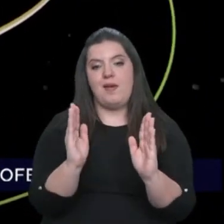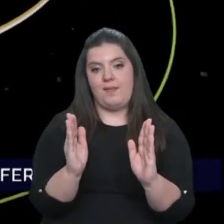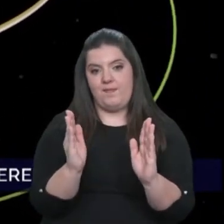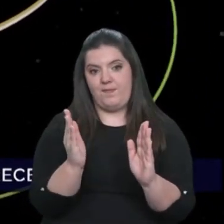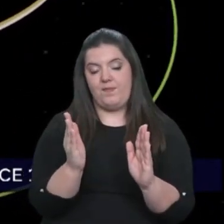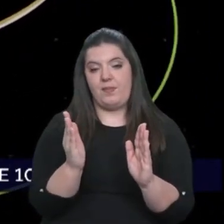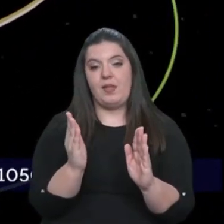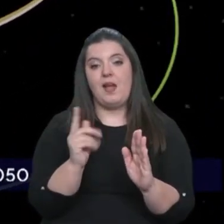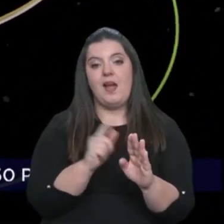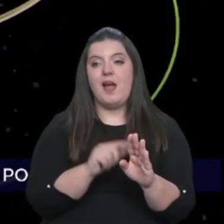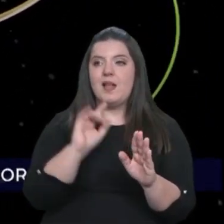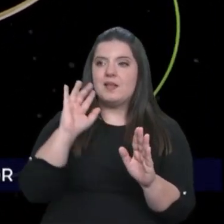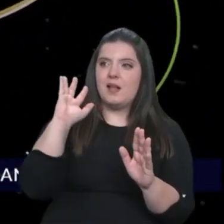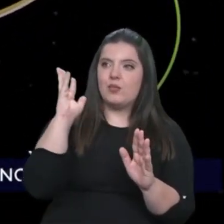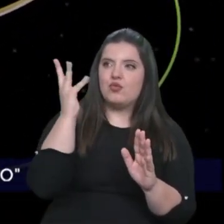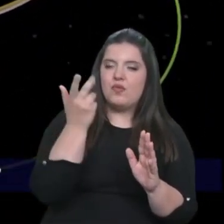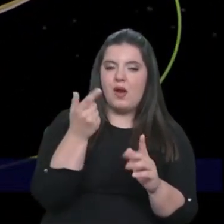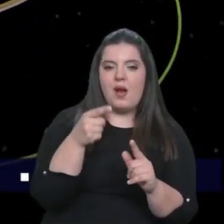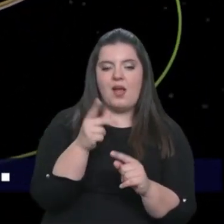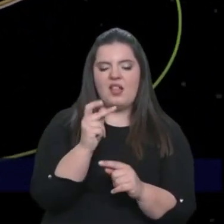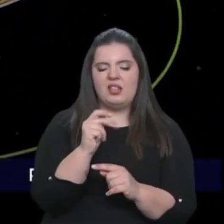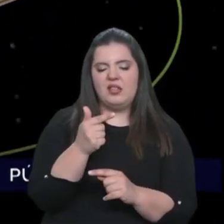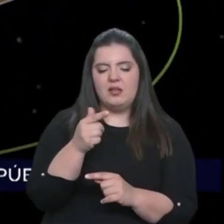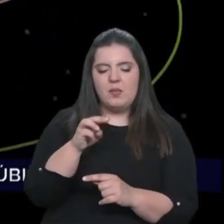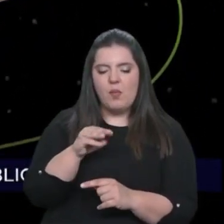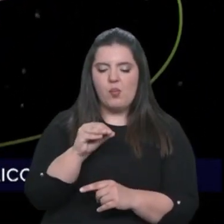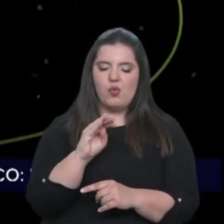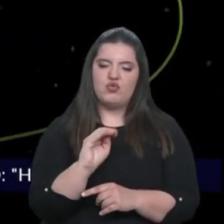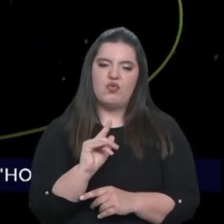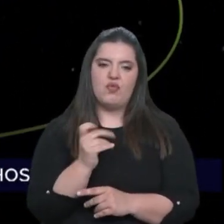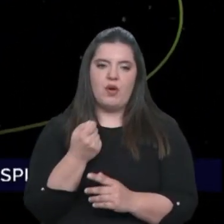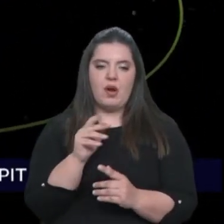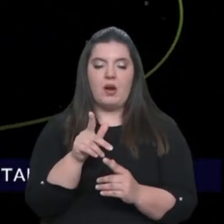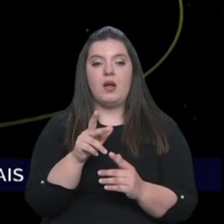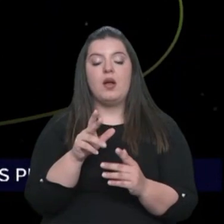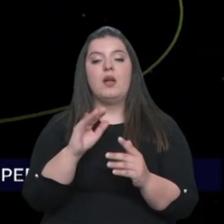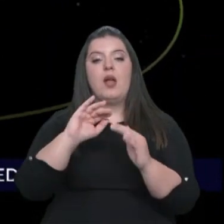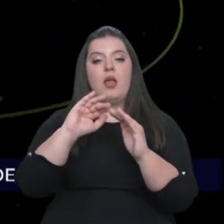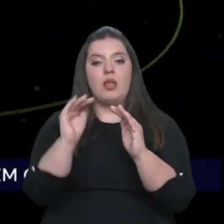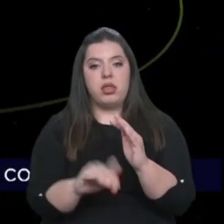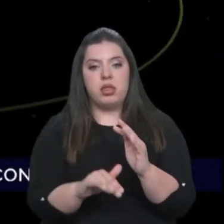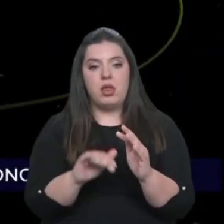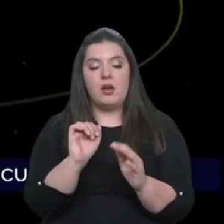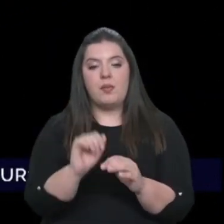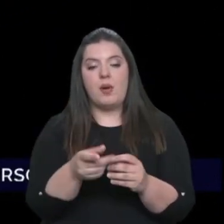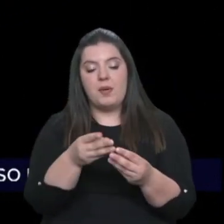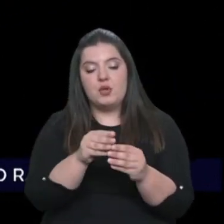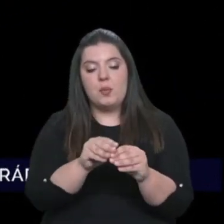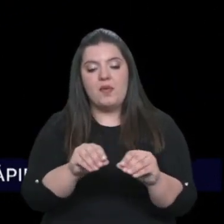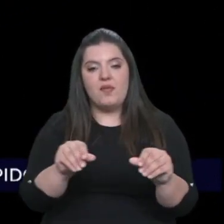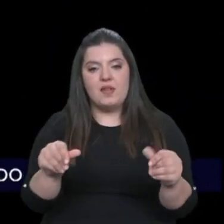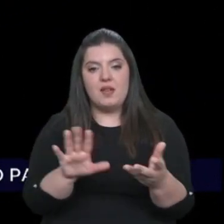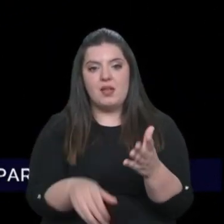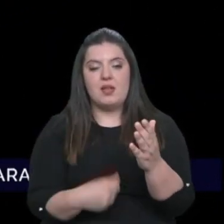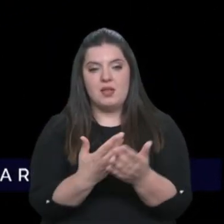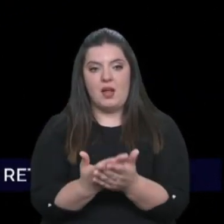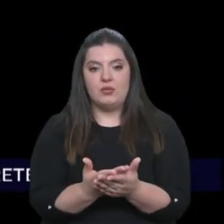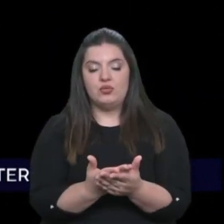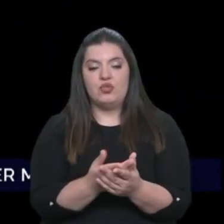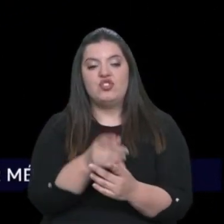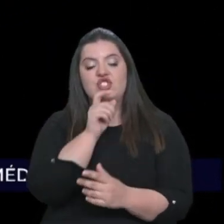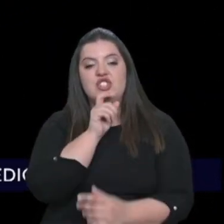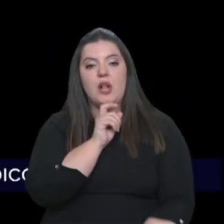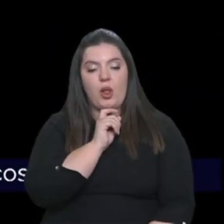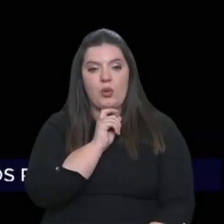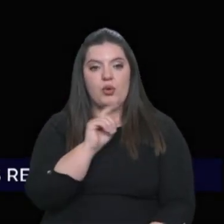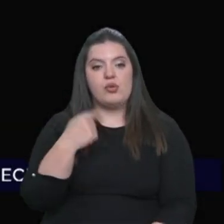mas essa atmosfera foi de facto temporária, caiu, digamos assim, na própria superfície de Ceres, originando este gelo que